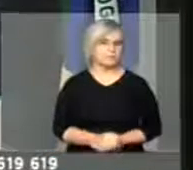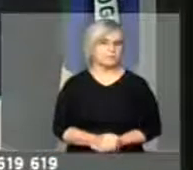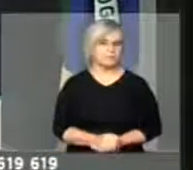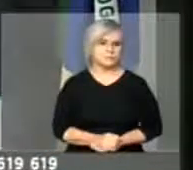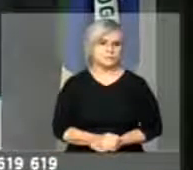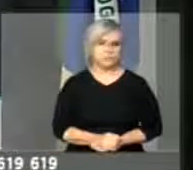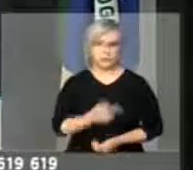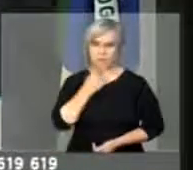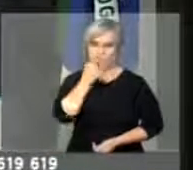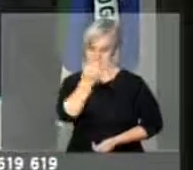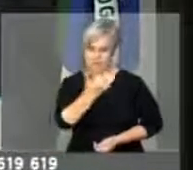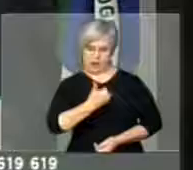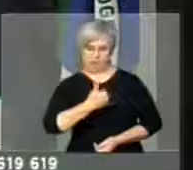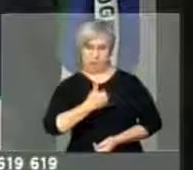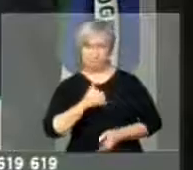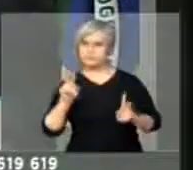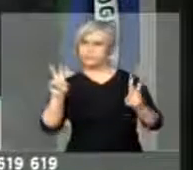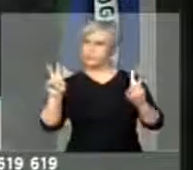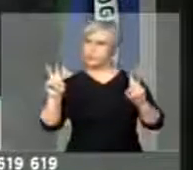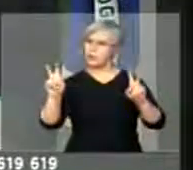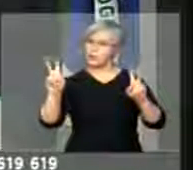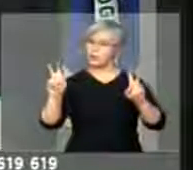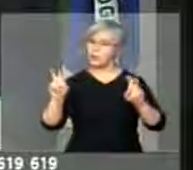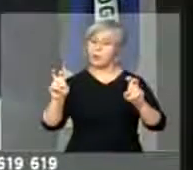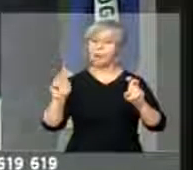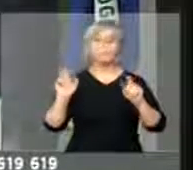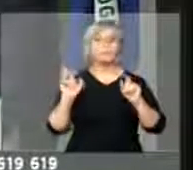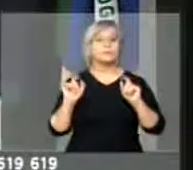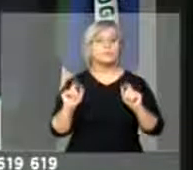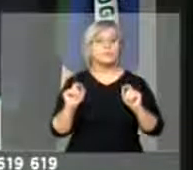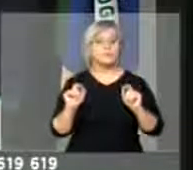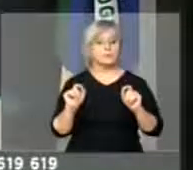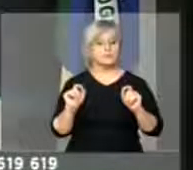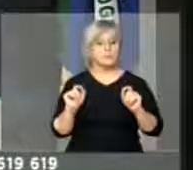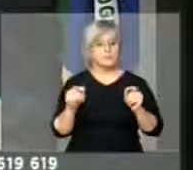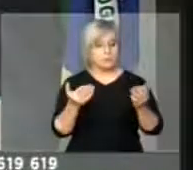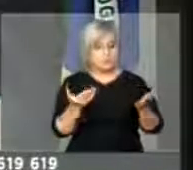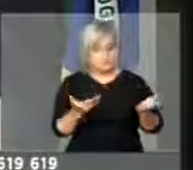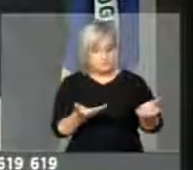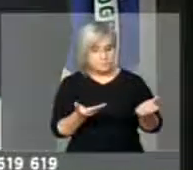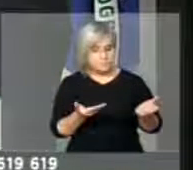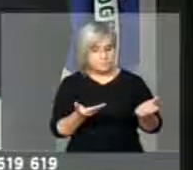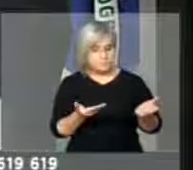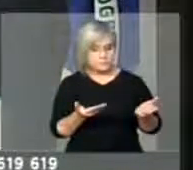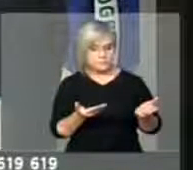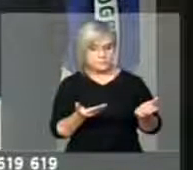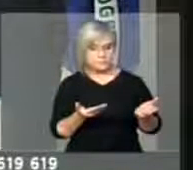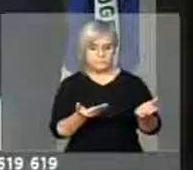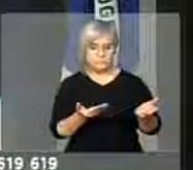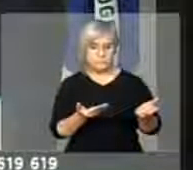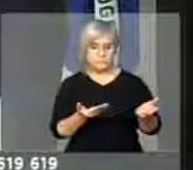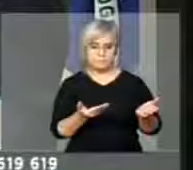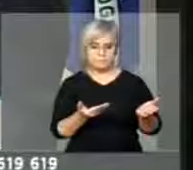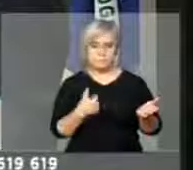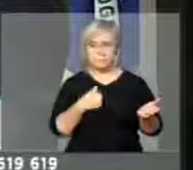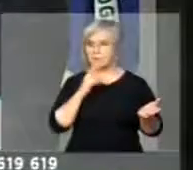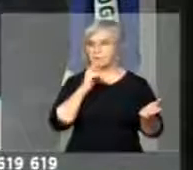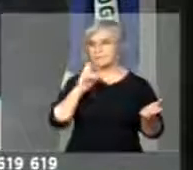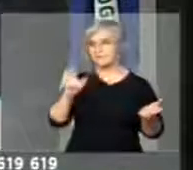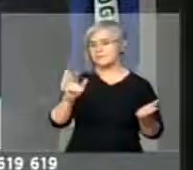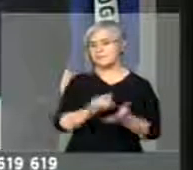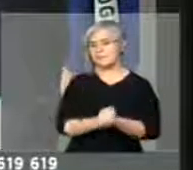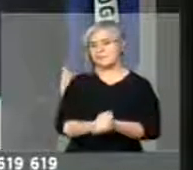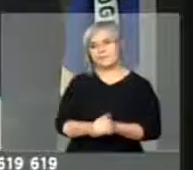Ao me dizer que o assunto era exatamente esse em tela, eu lhe disse: